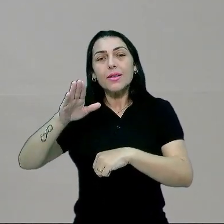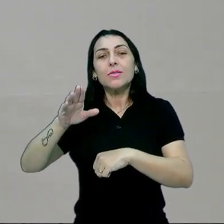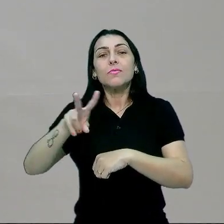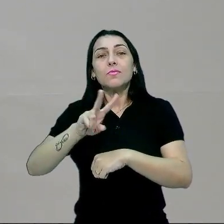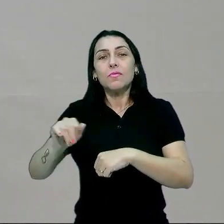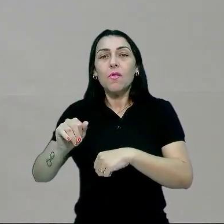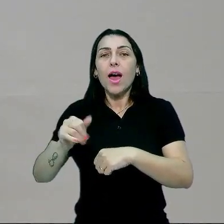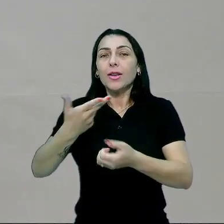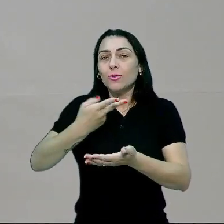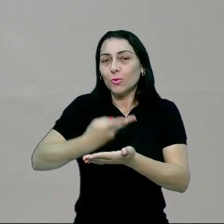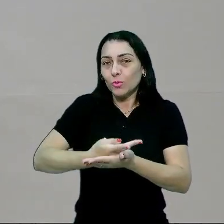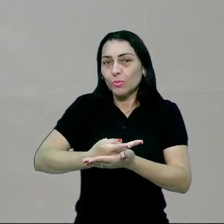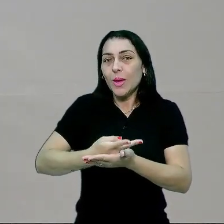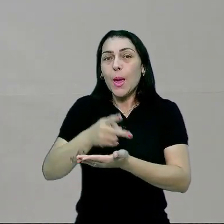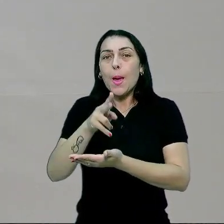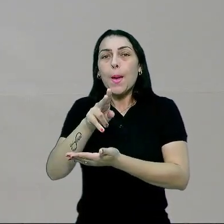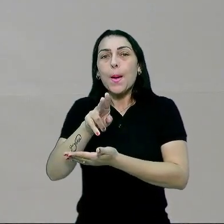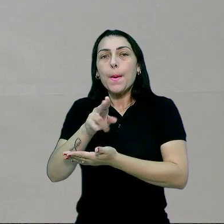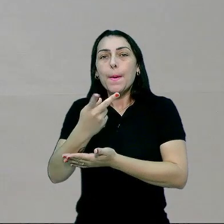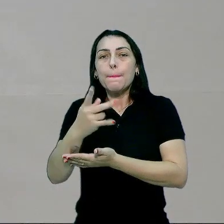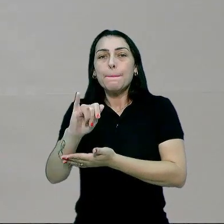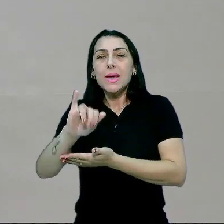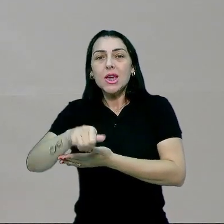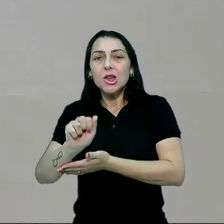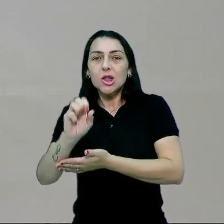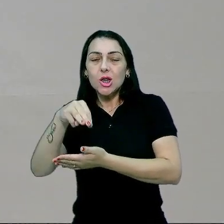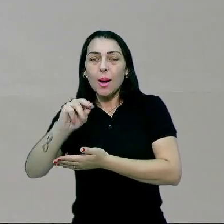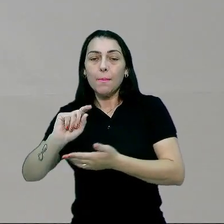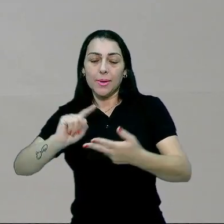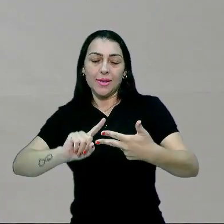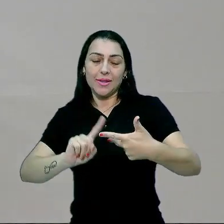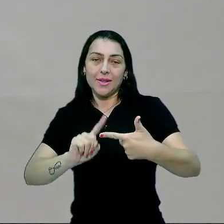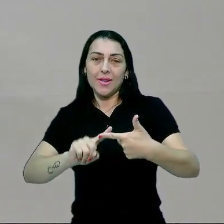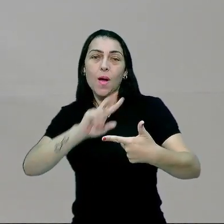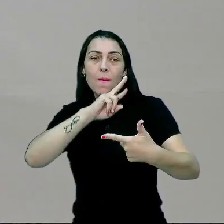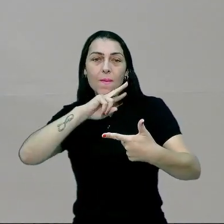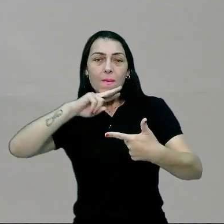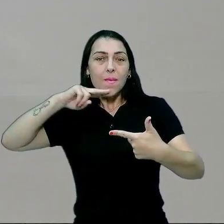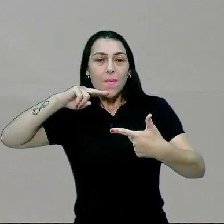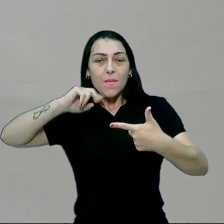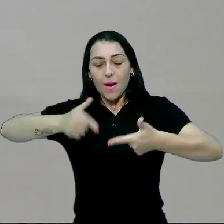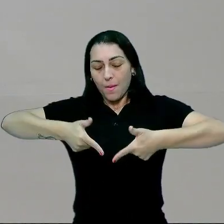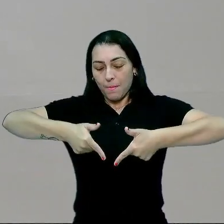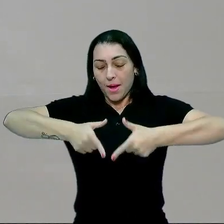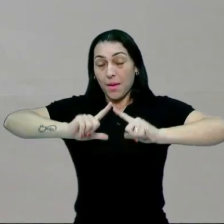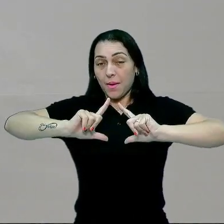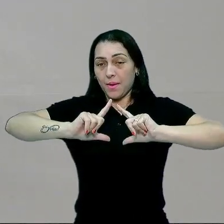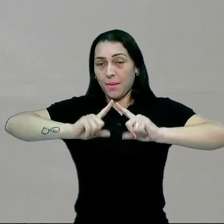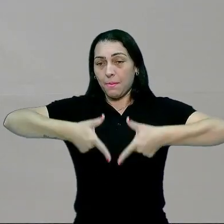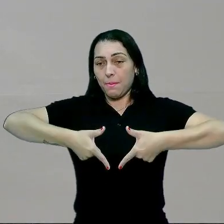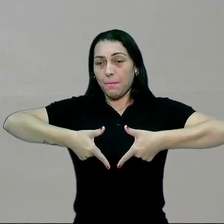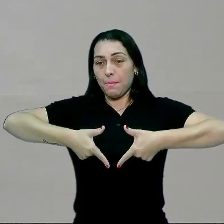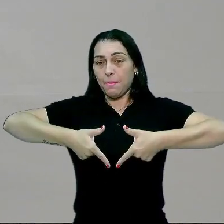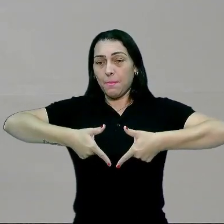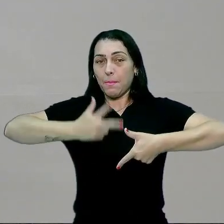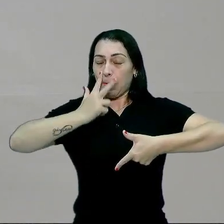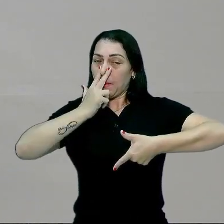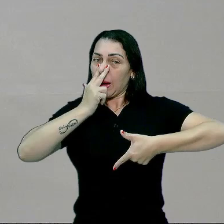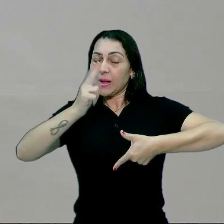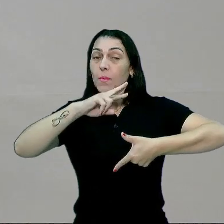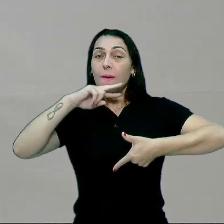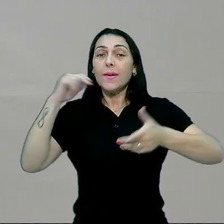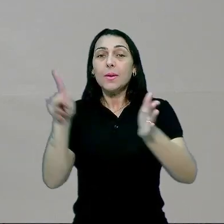vai deitar, para dormir. Depois a gente passou a usar uma espécie de cueca que era meio triangular, um pouco parecido com a